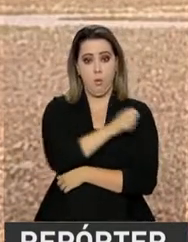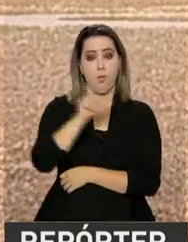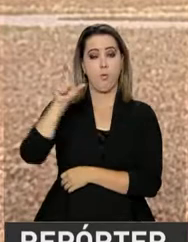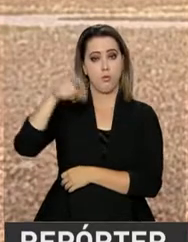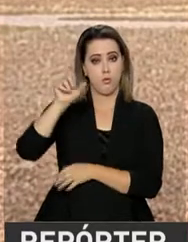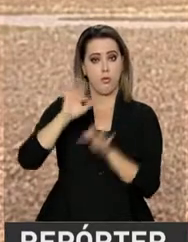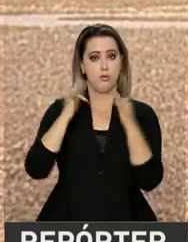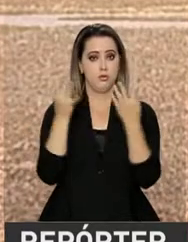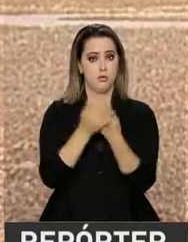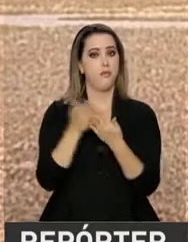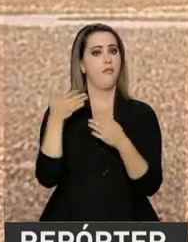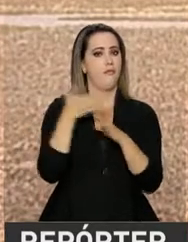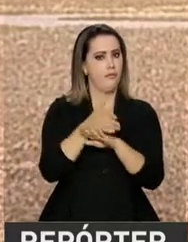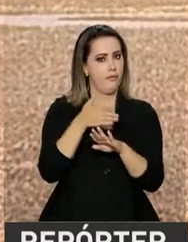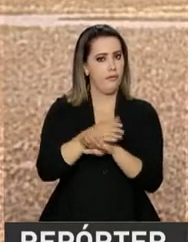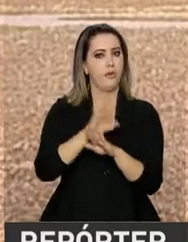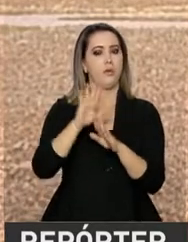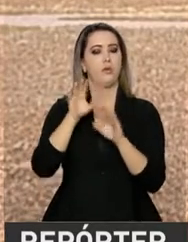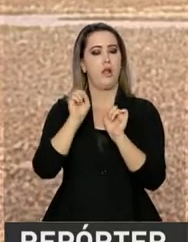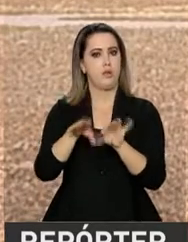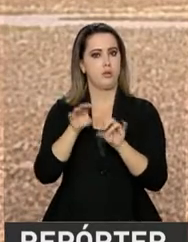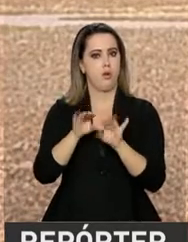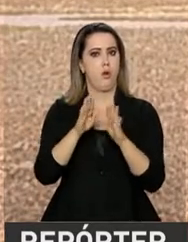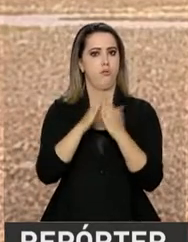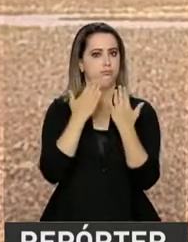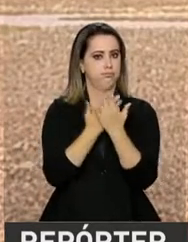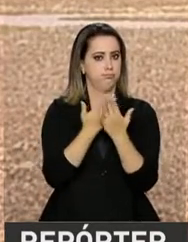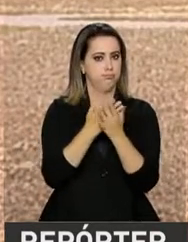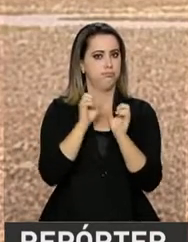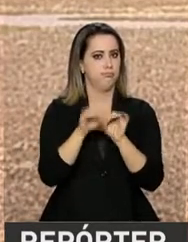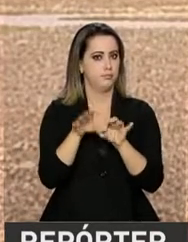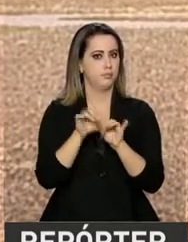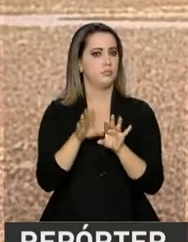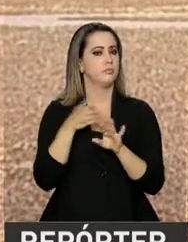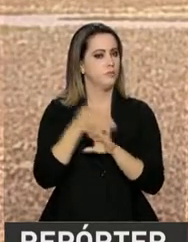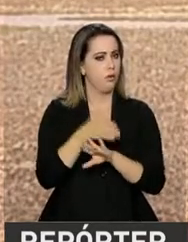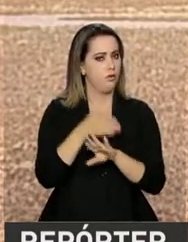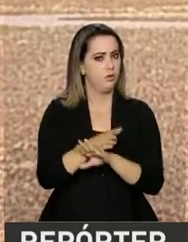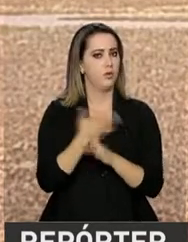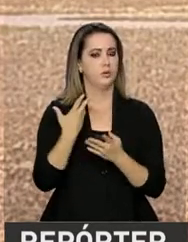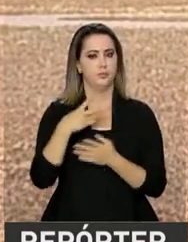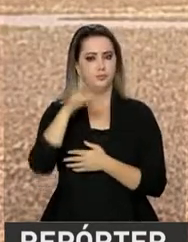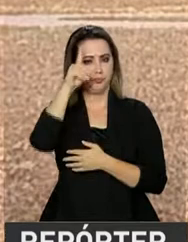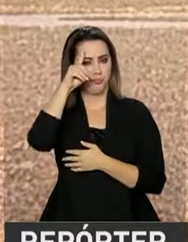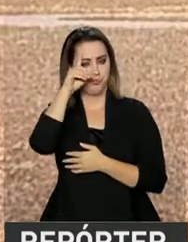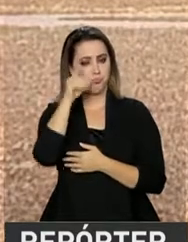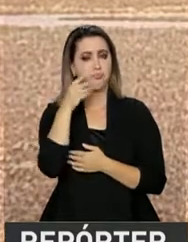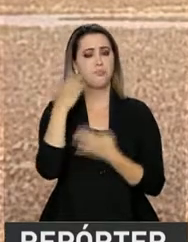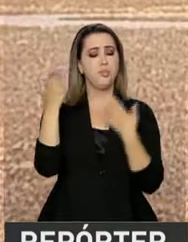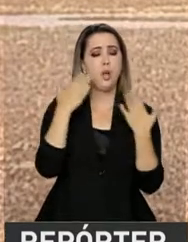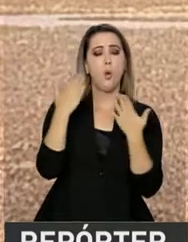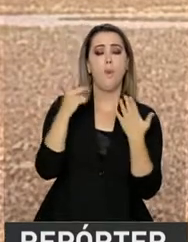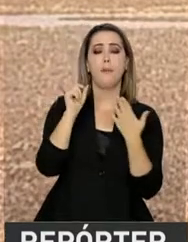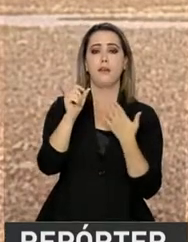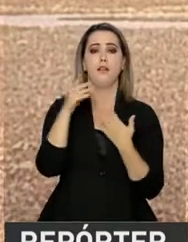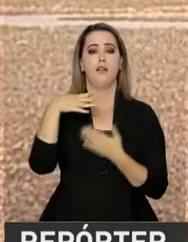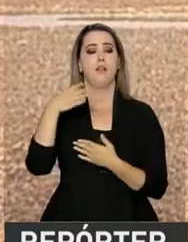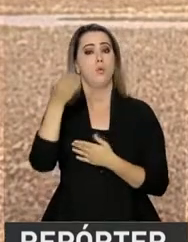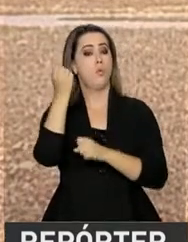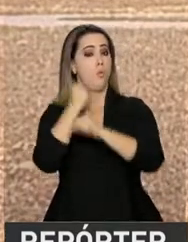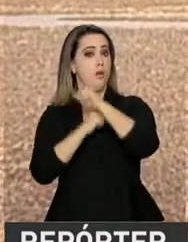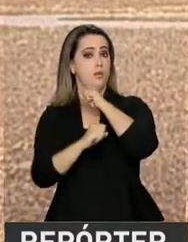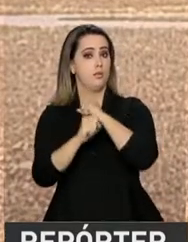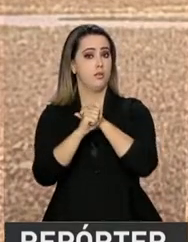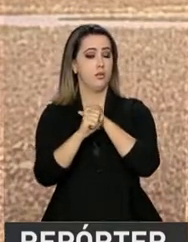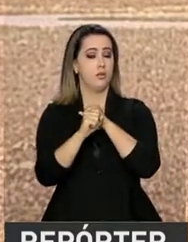é o segundo melhor resultado da história para se ter uma idéia desse crescimento em abril e maio de 2007